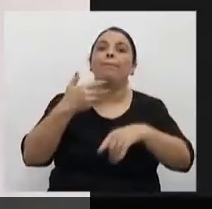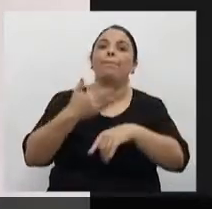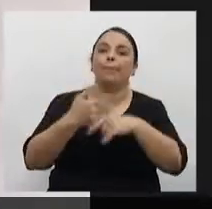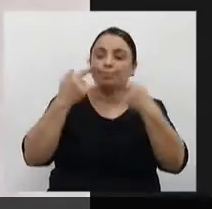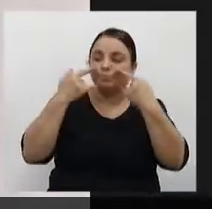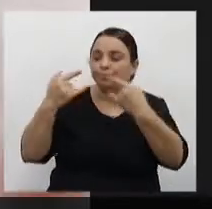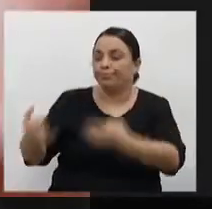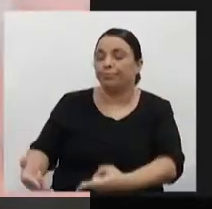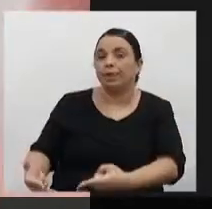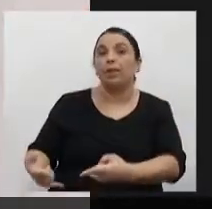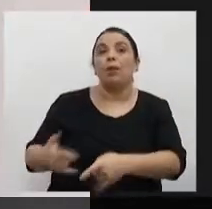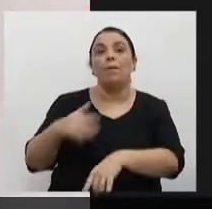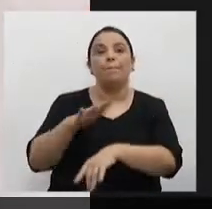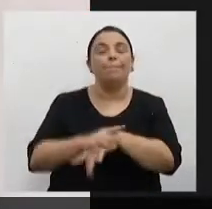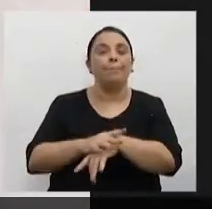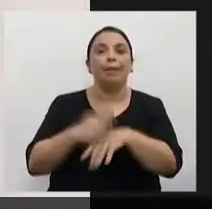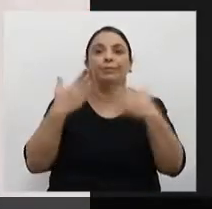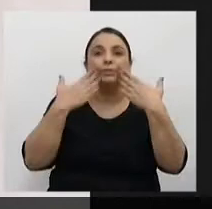Então, perdão